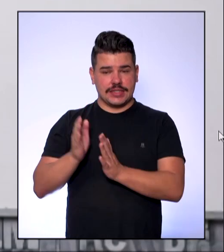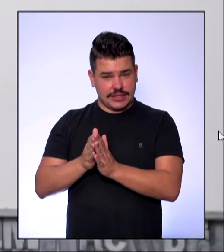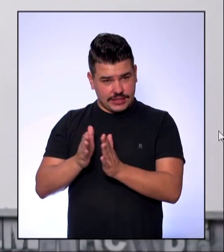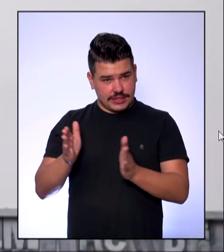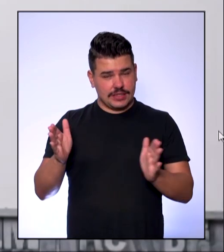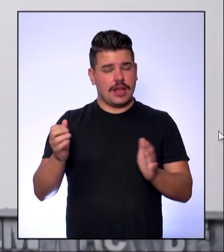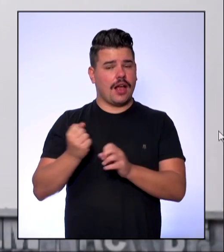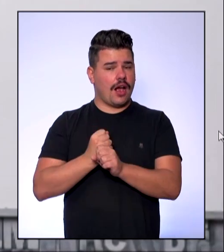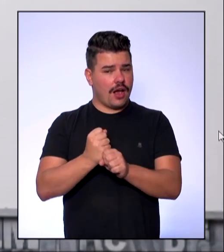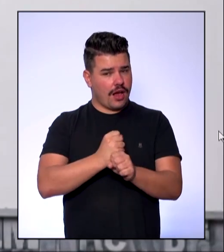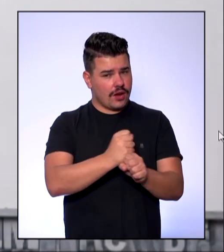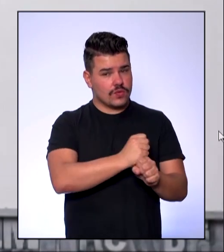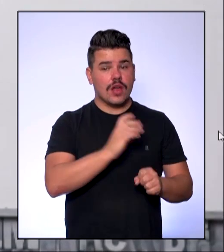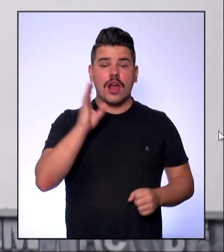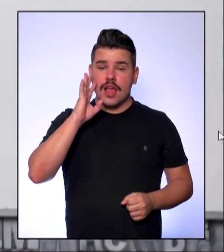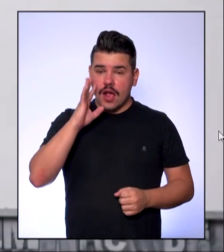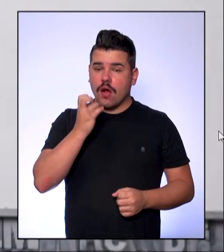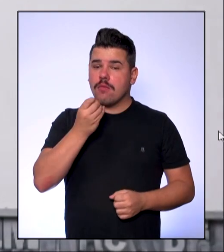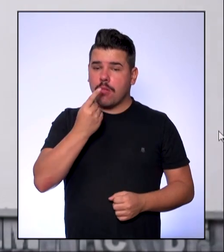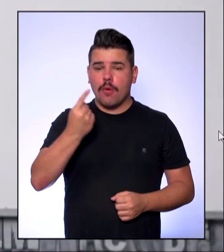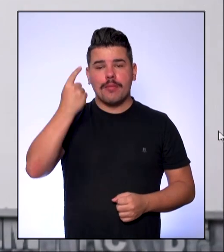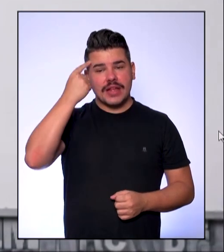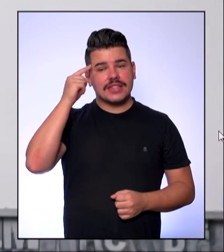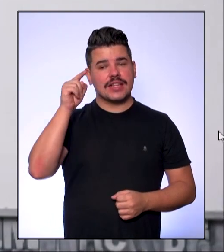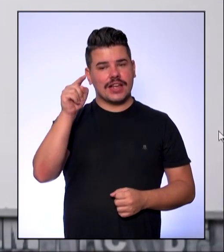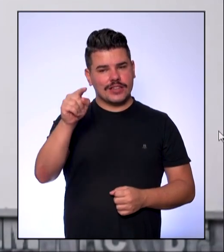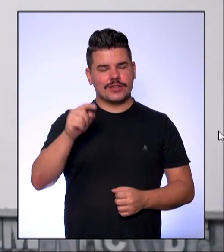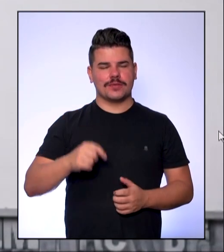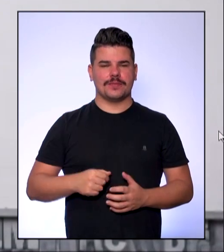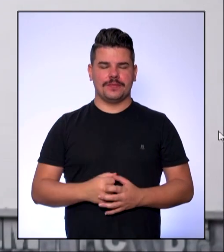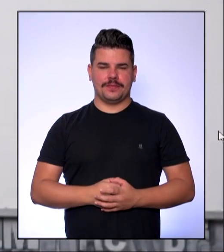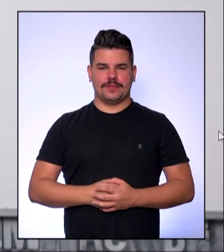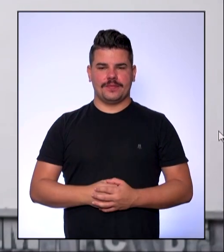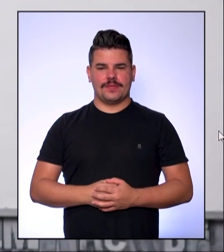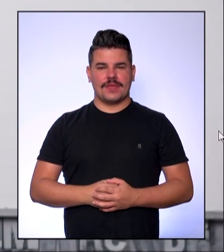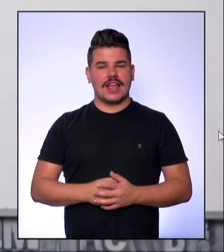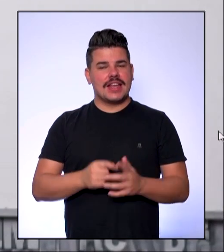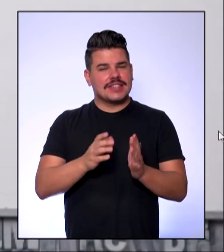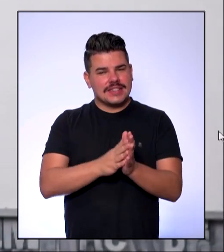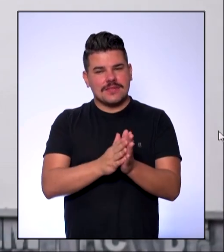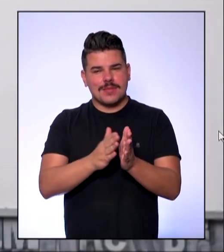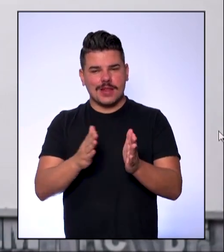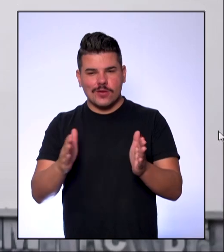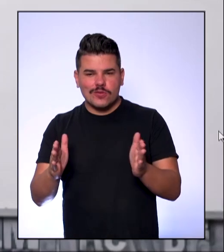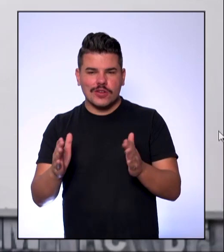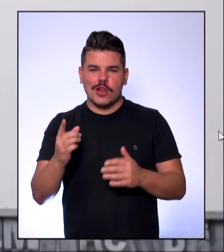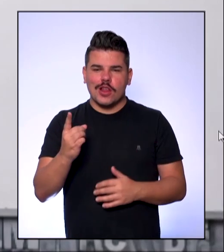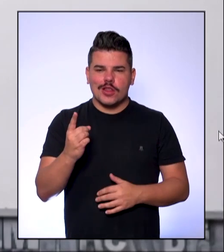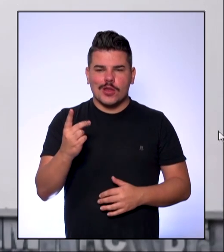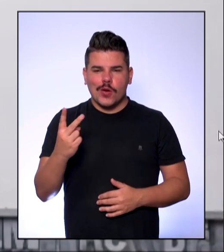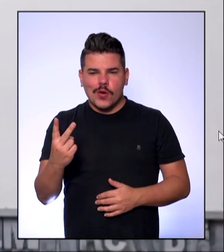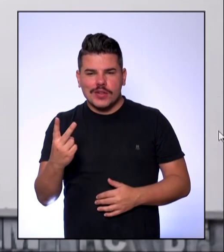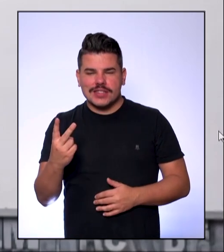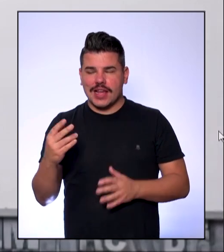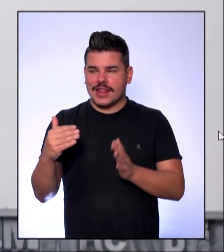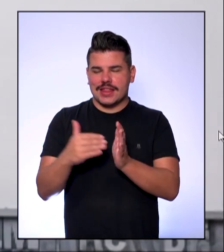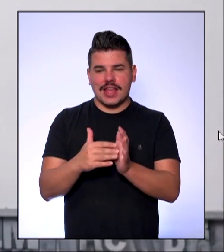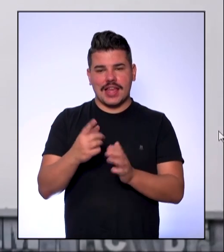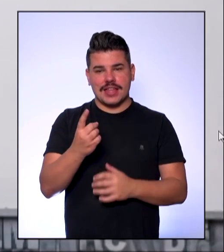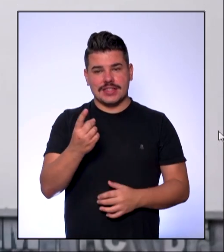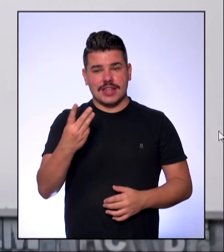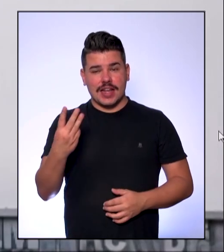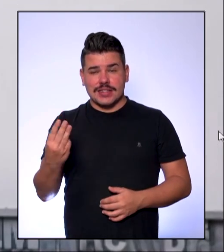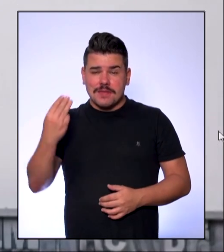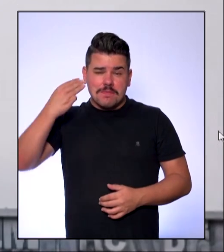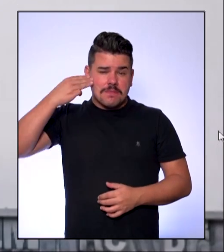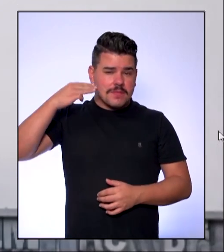claro que é legal. Eu preciso entender. Estas datações de 12 a 13 milhões, tá? Nós vamos